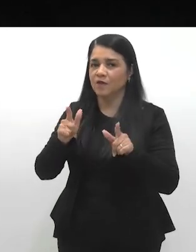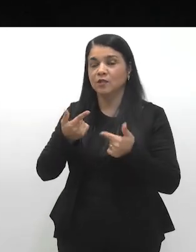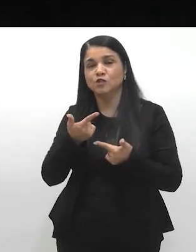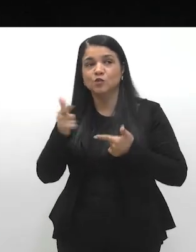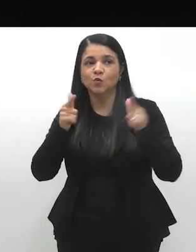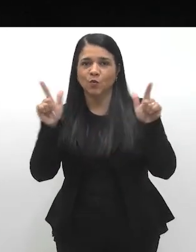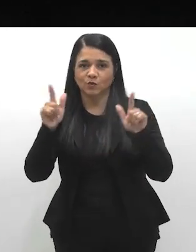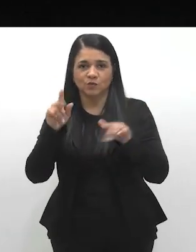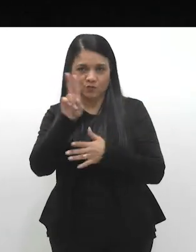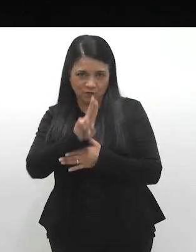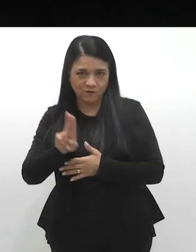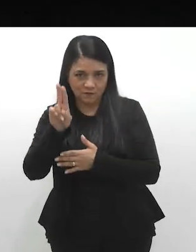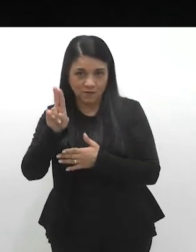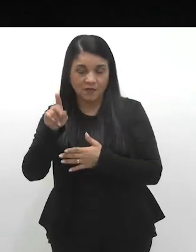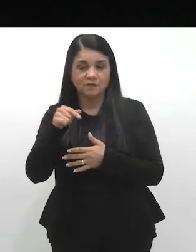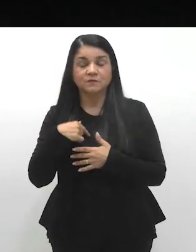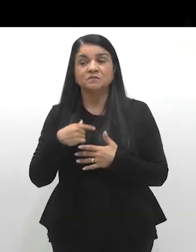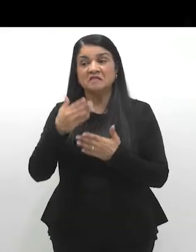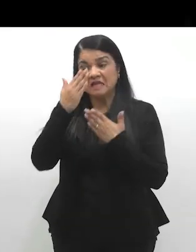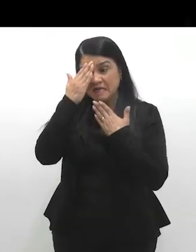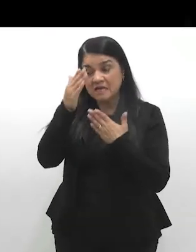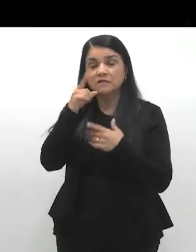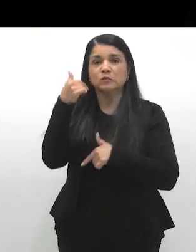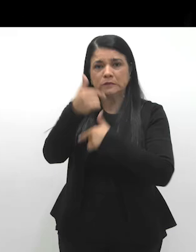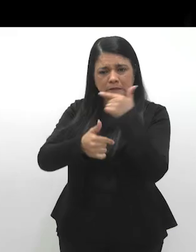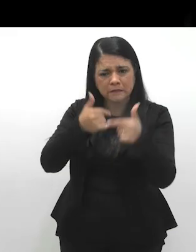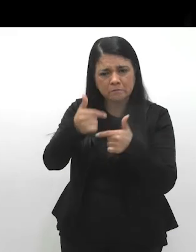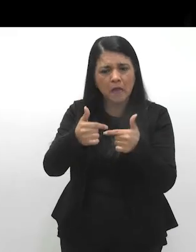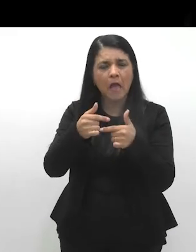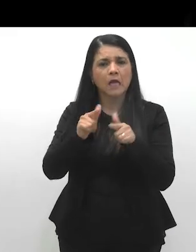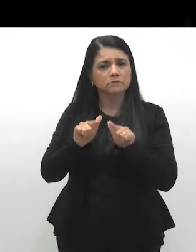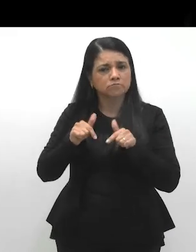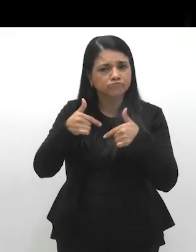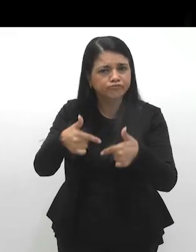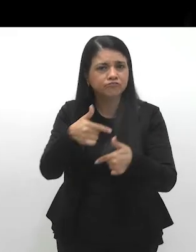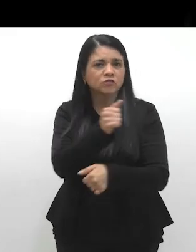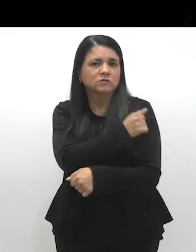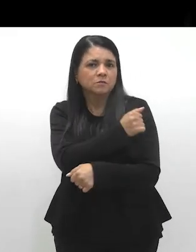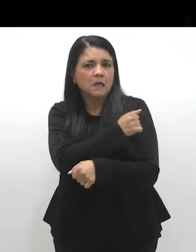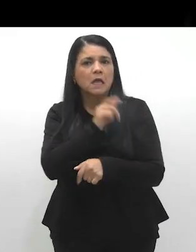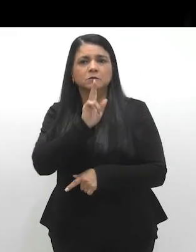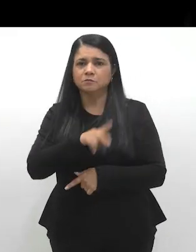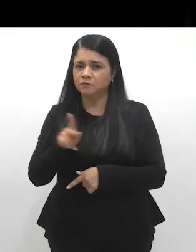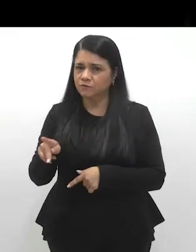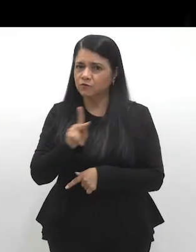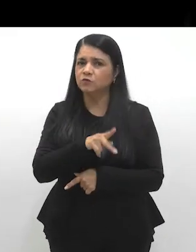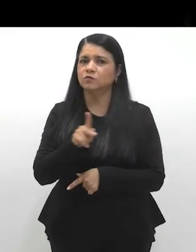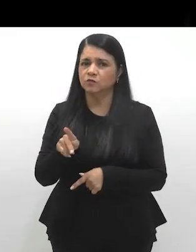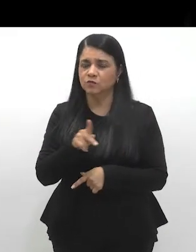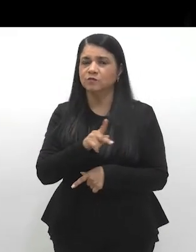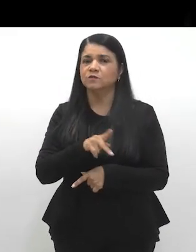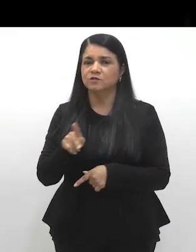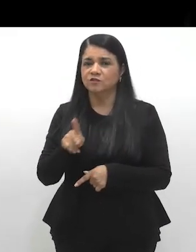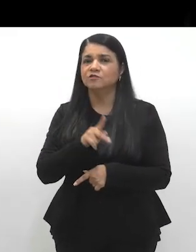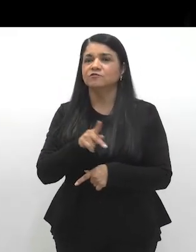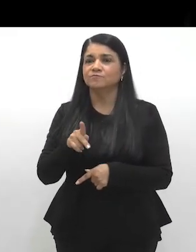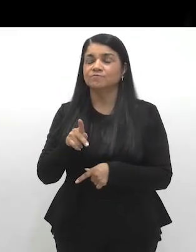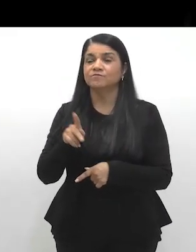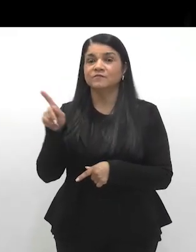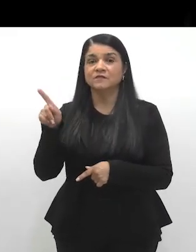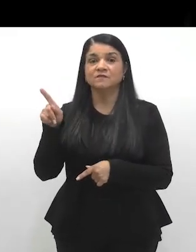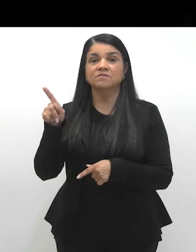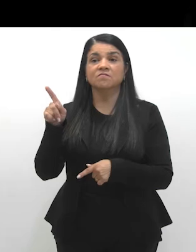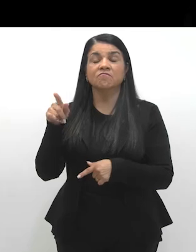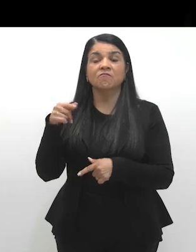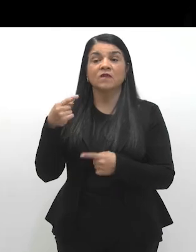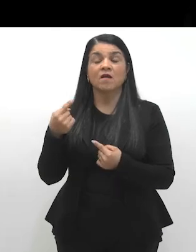diferente de outras instituições. E graças ao trabalho de vocês, né, do empenho dos alunos, do corpo de professores, enfim, em recente